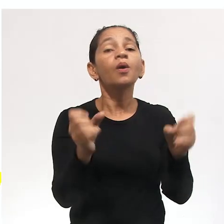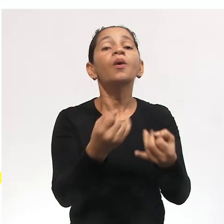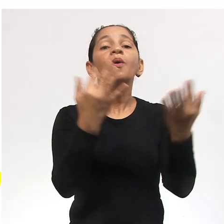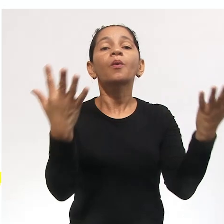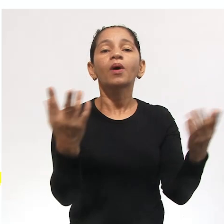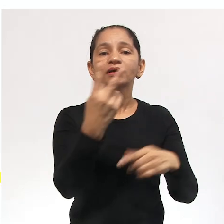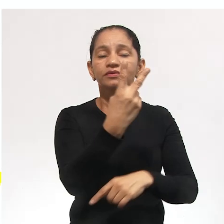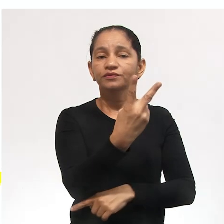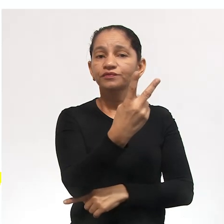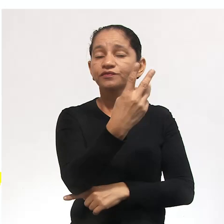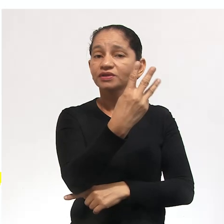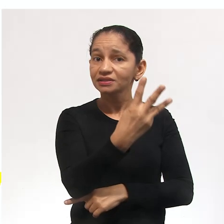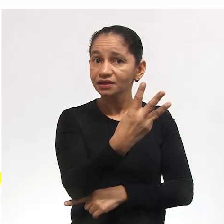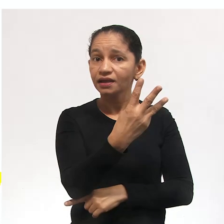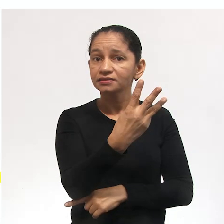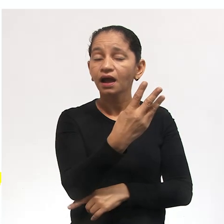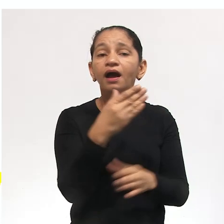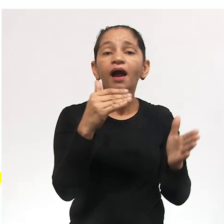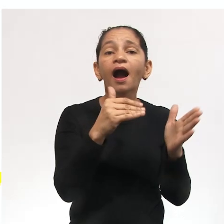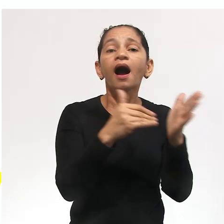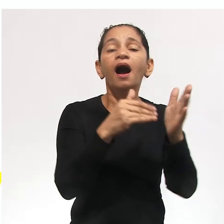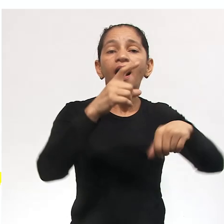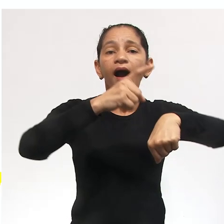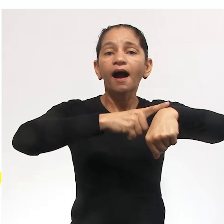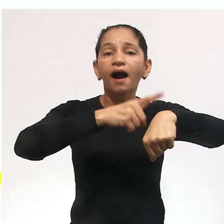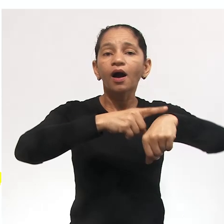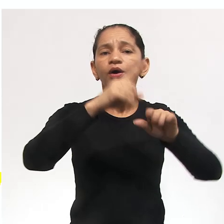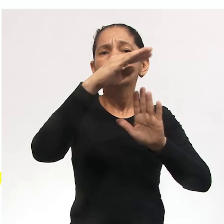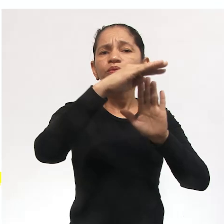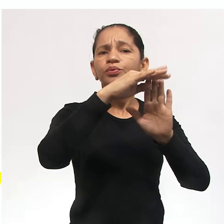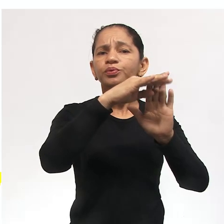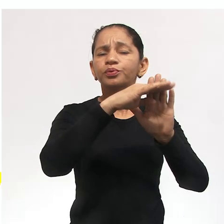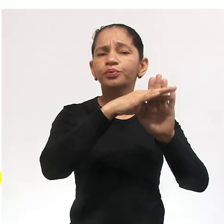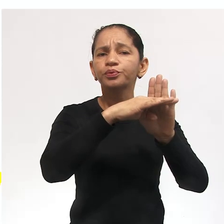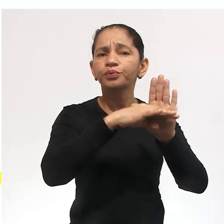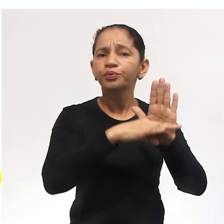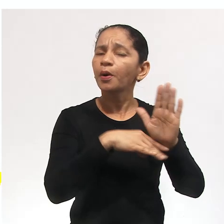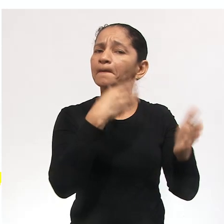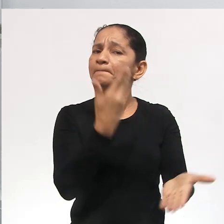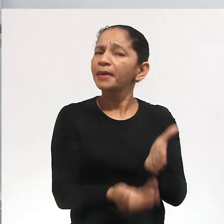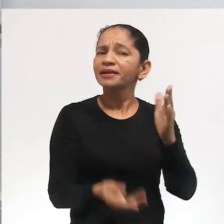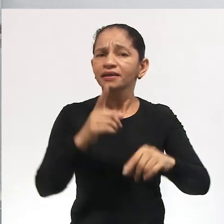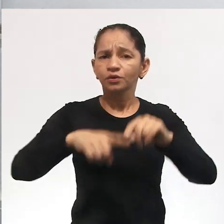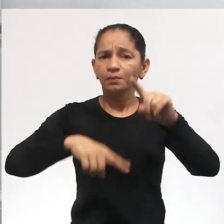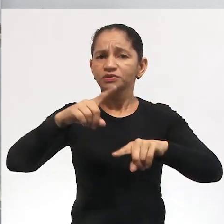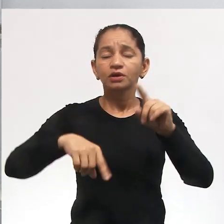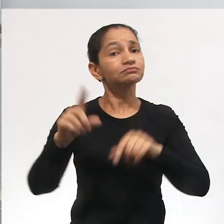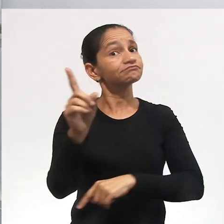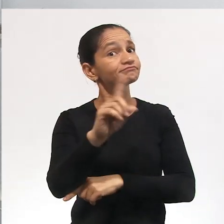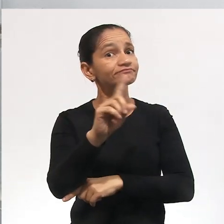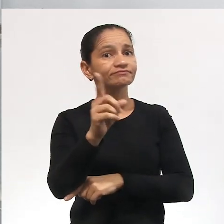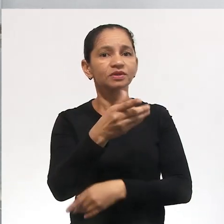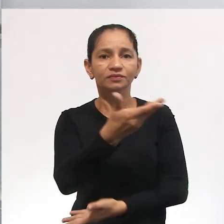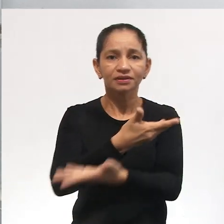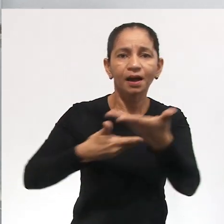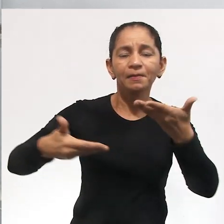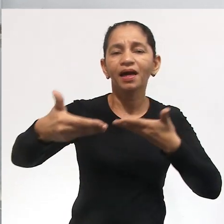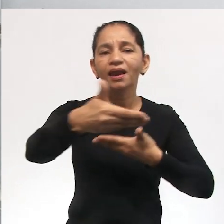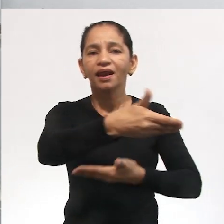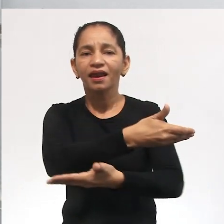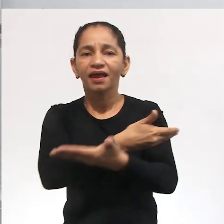que bacana, nosso estoque está reduzindo de valor. Por quê? Porque a empresa está operando, ela está funcionando, ela